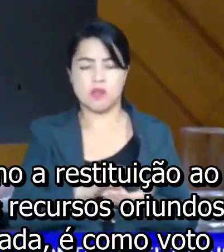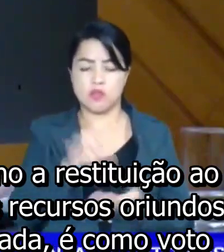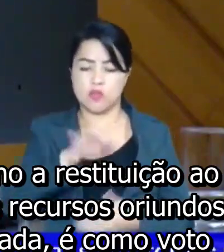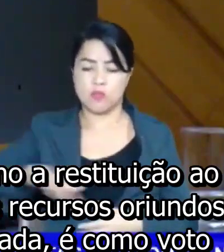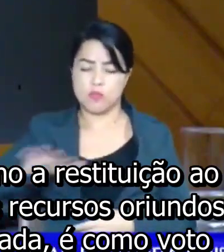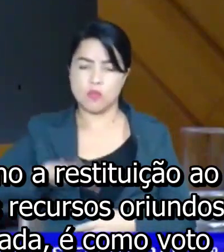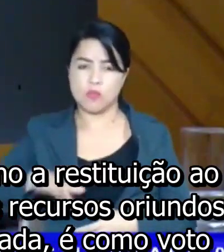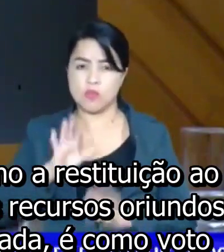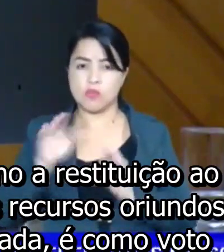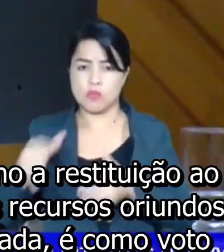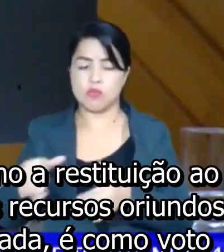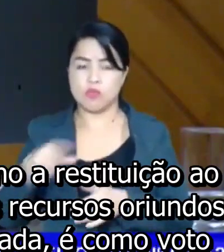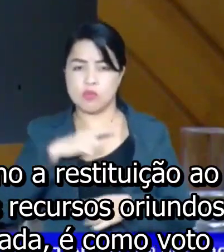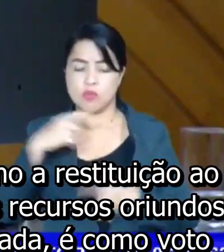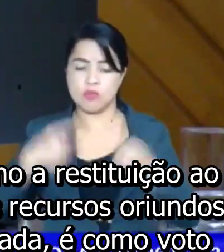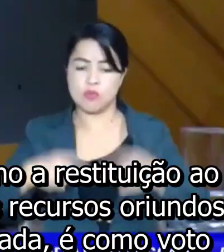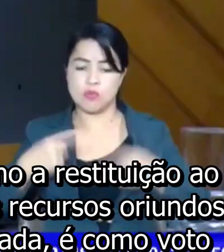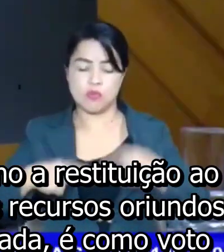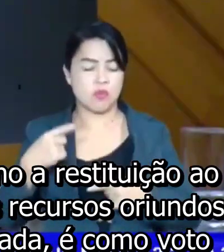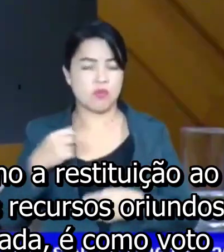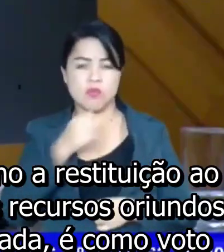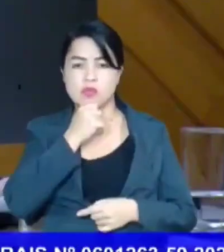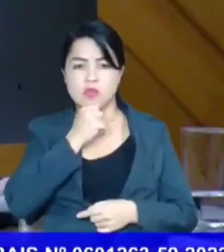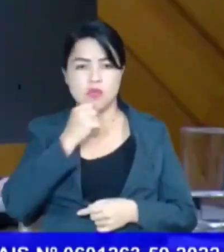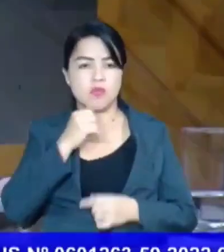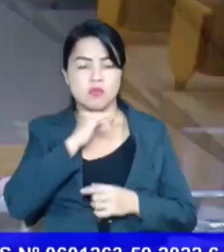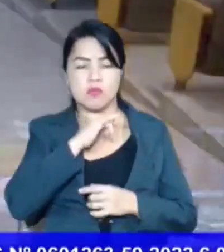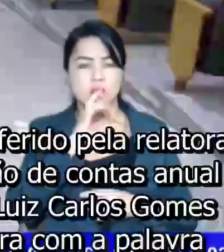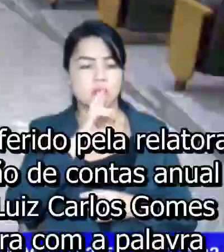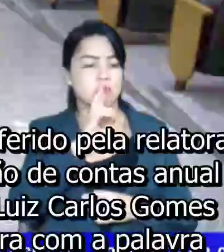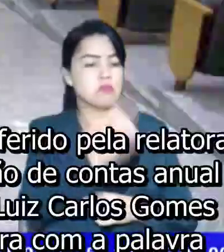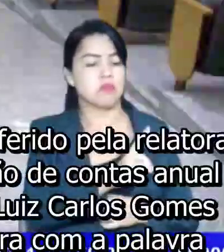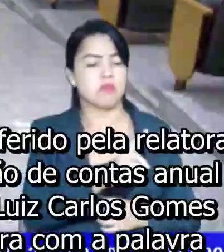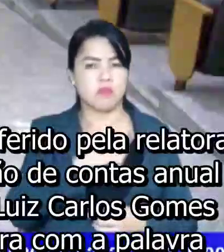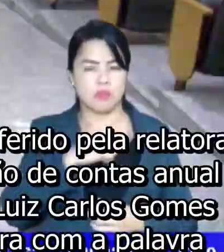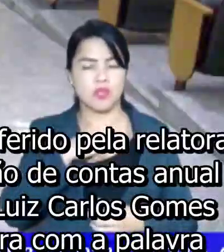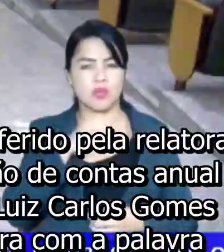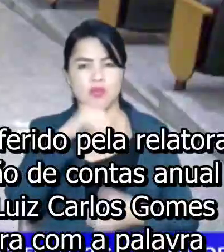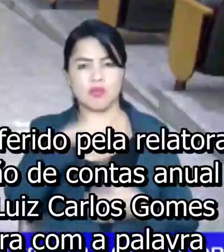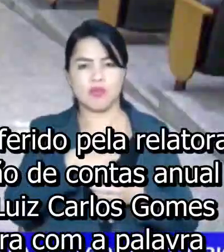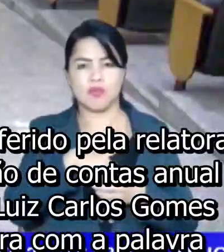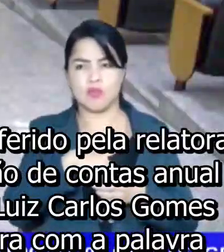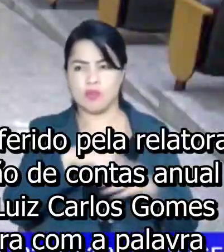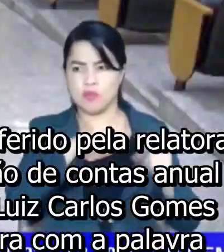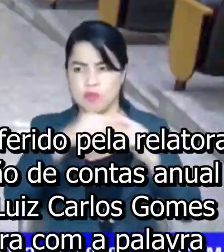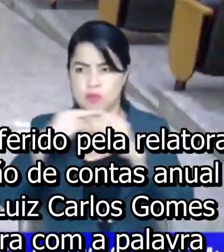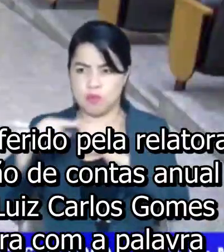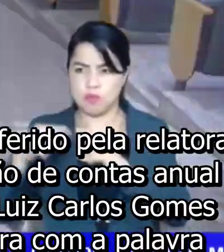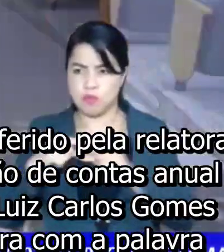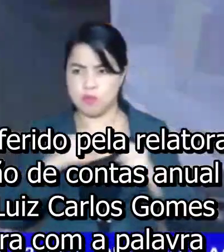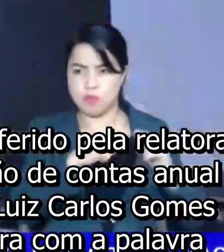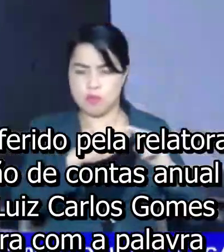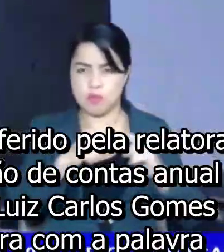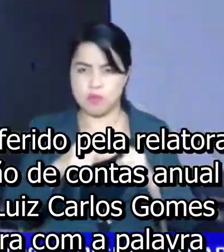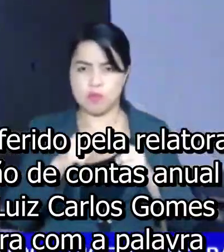campanha, cuja destinação não restou comprovada. É como voto. Alguma objeção? Contas desaprovadas.